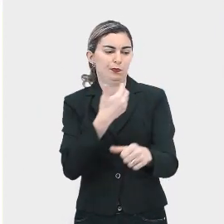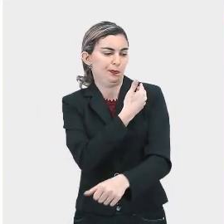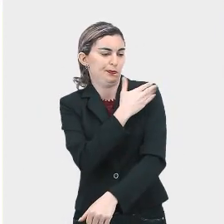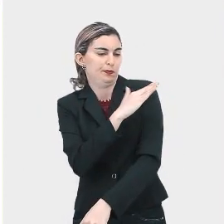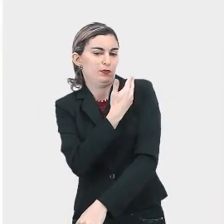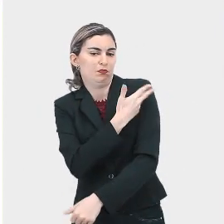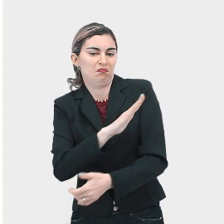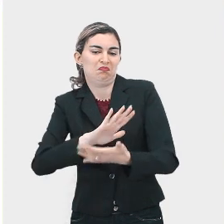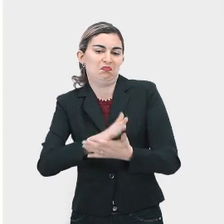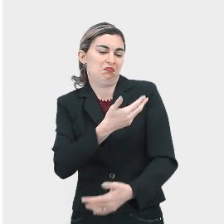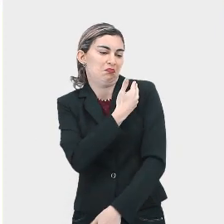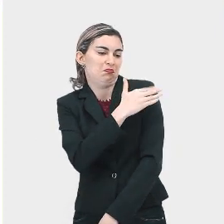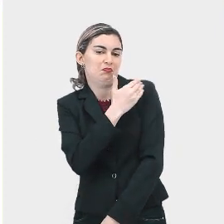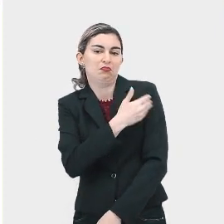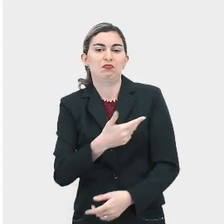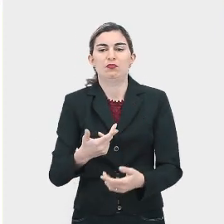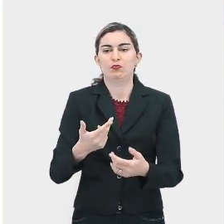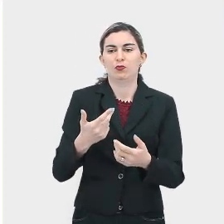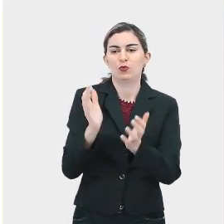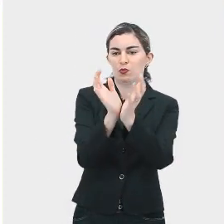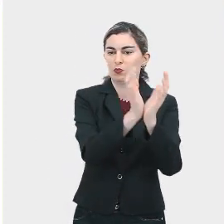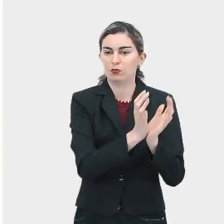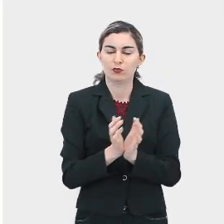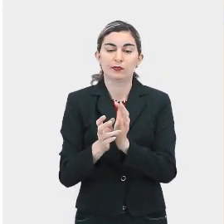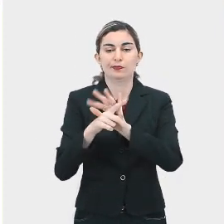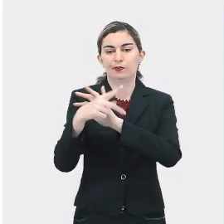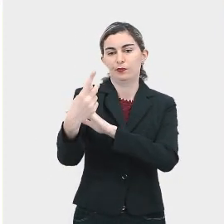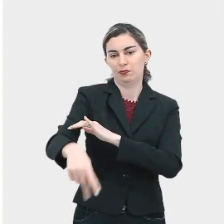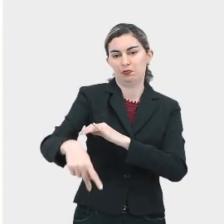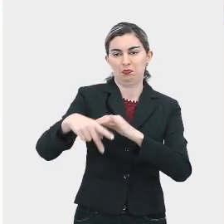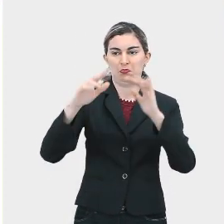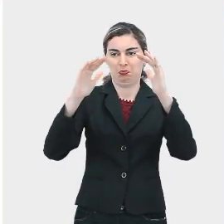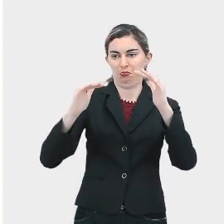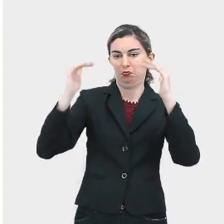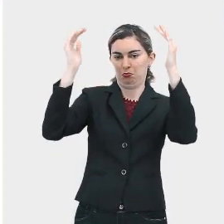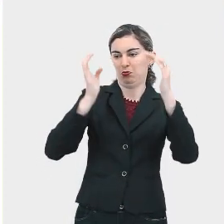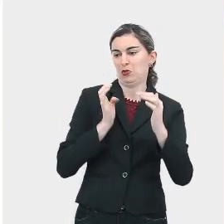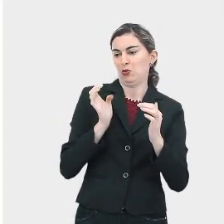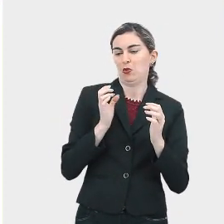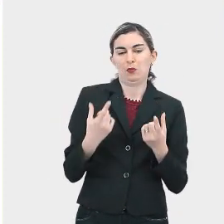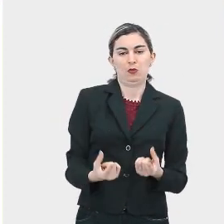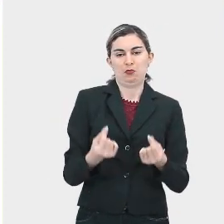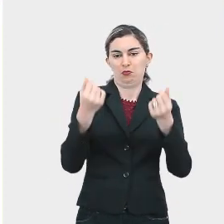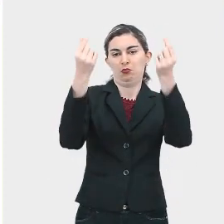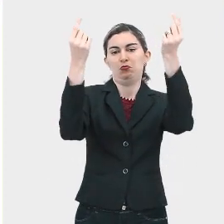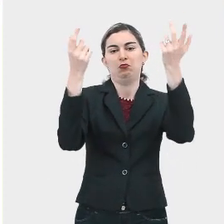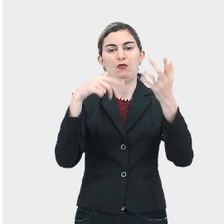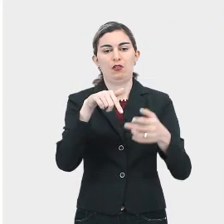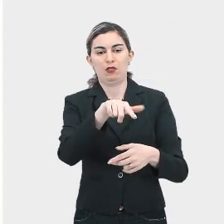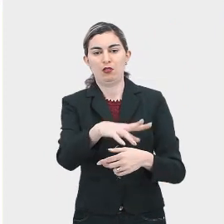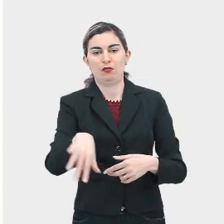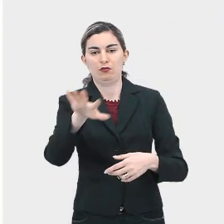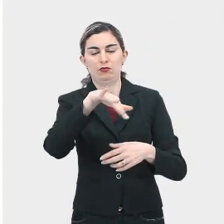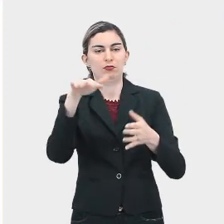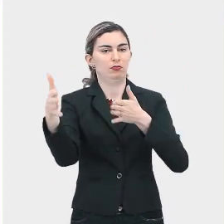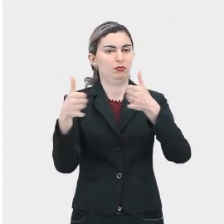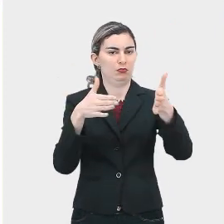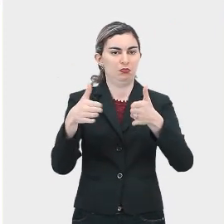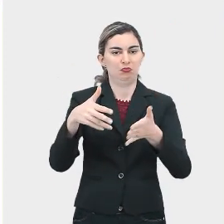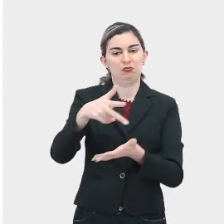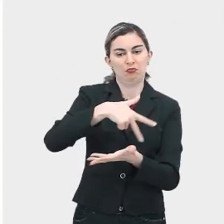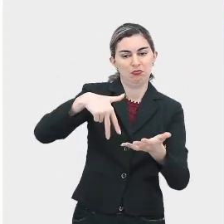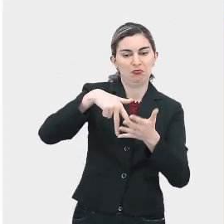um preconceito em relação às suas manifestações por parte da nobreza. Então, elas são consideradas nessa época